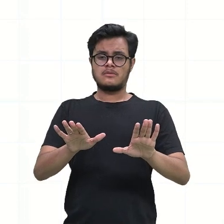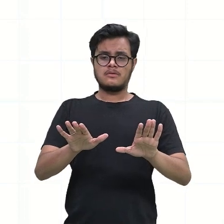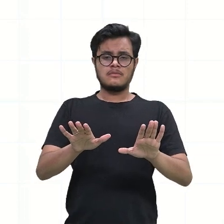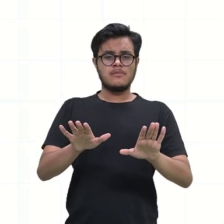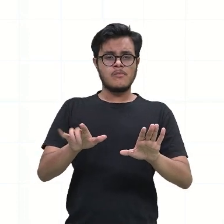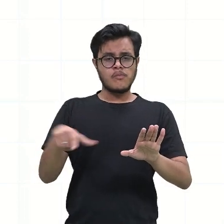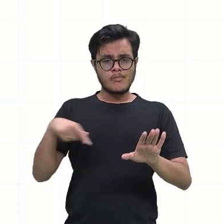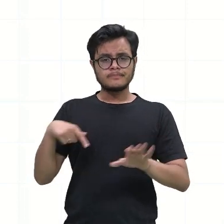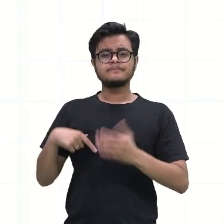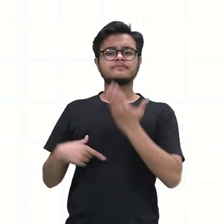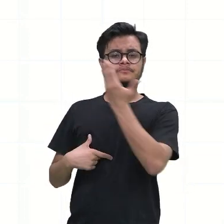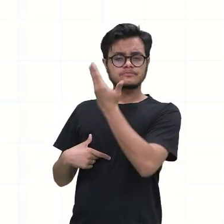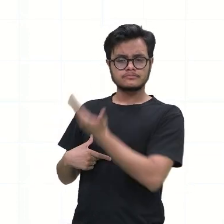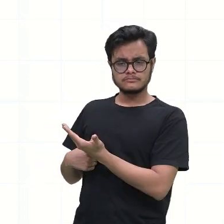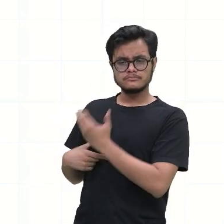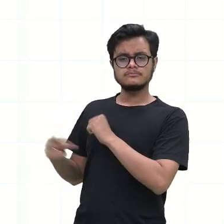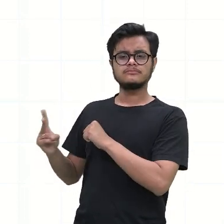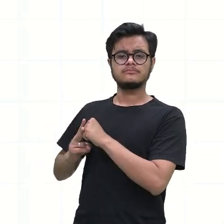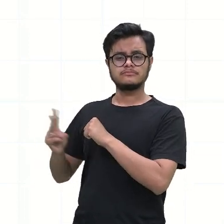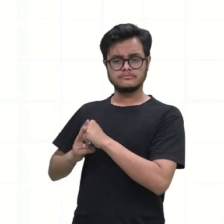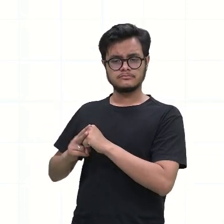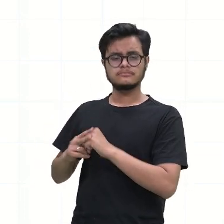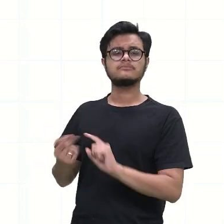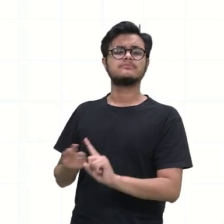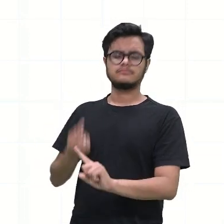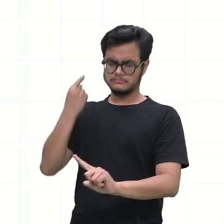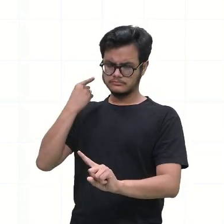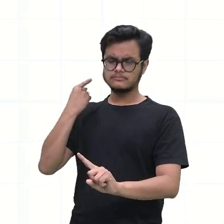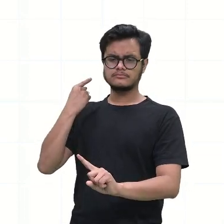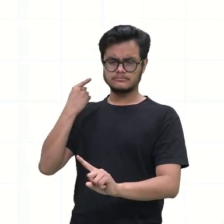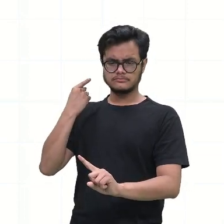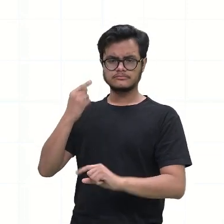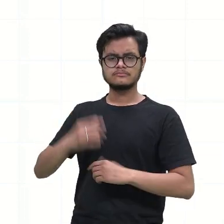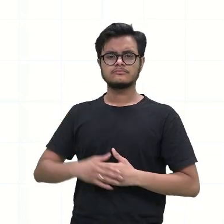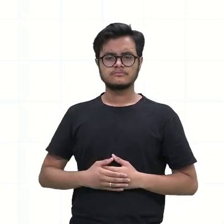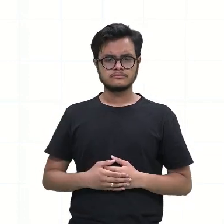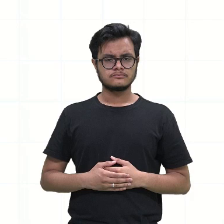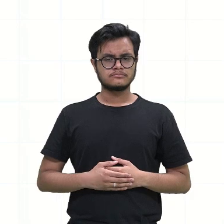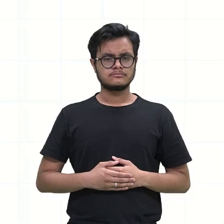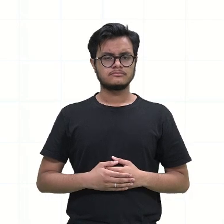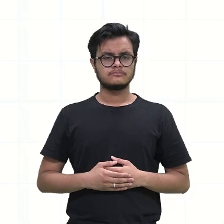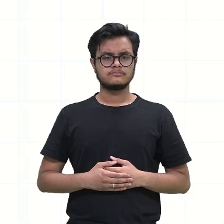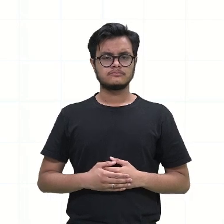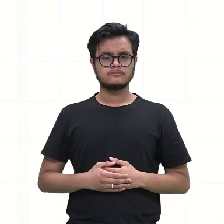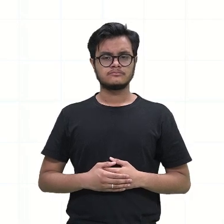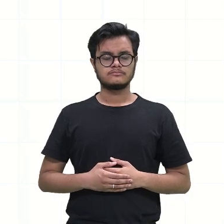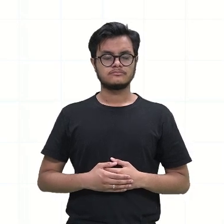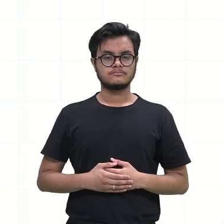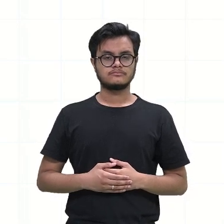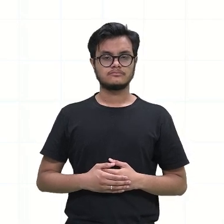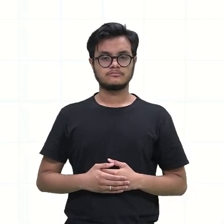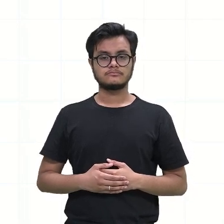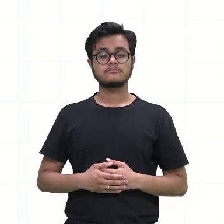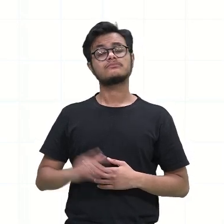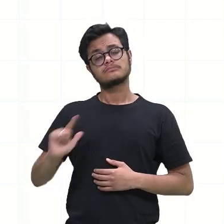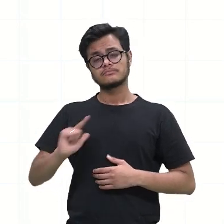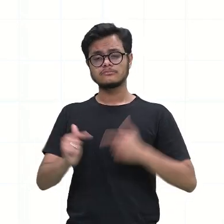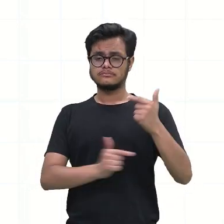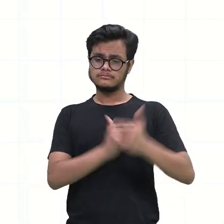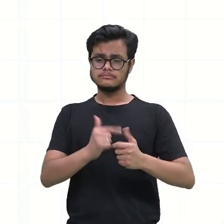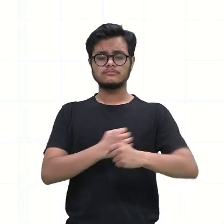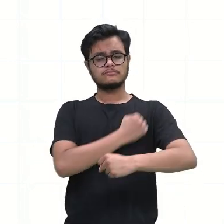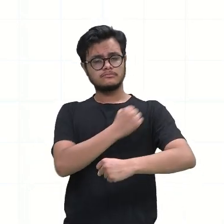Se recusaram, que é uma indicação também de ação que se passou, indicação do passado. Temos trabalhar,